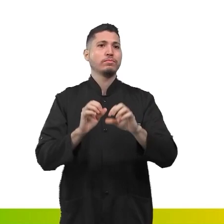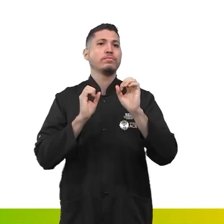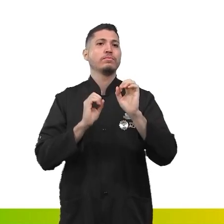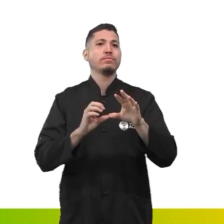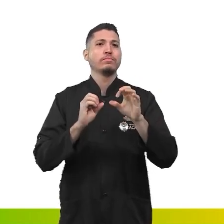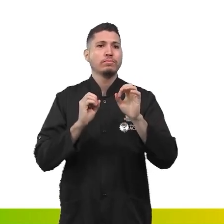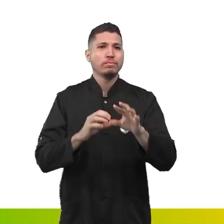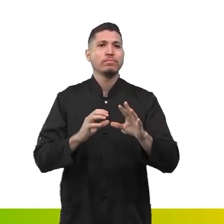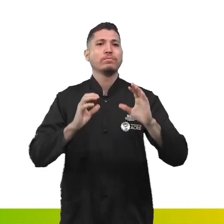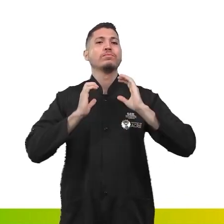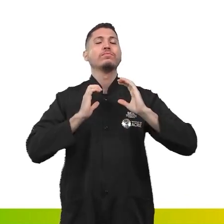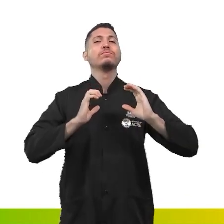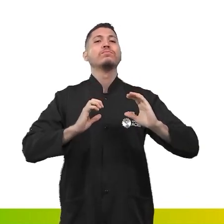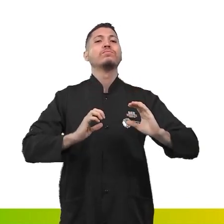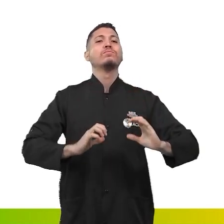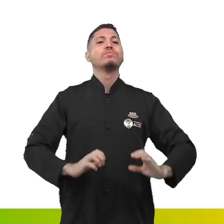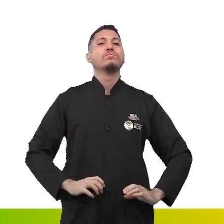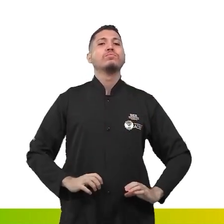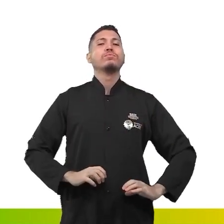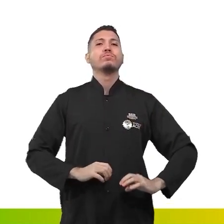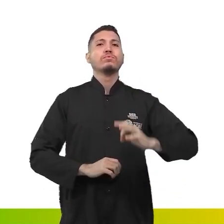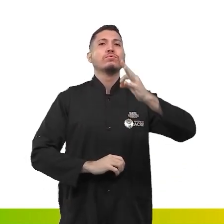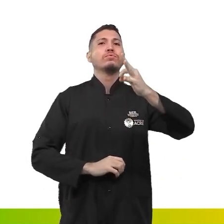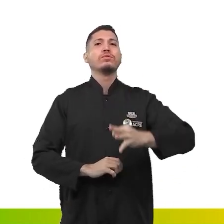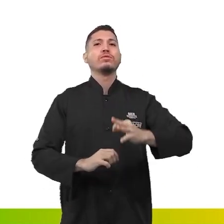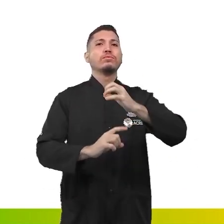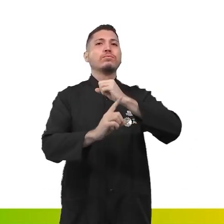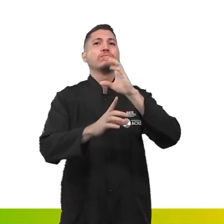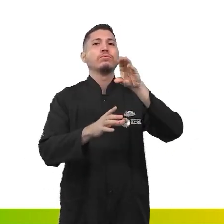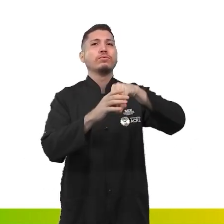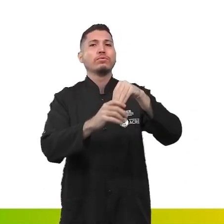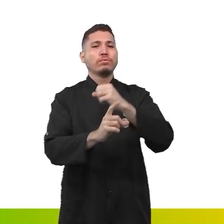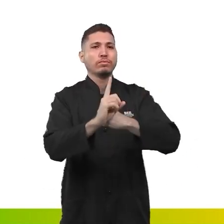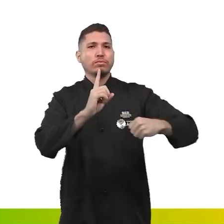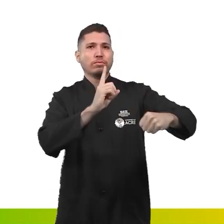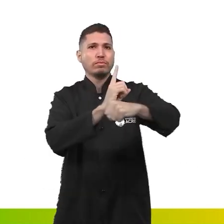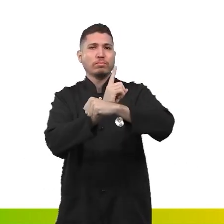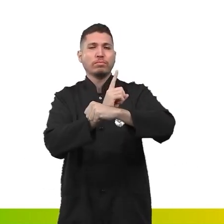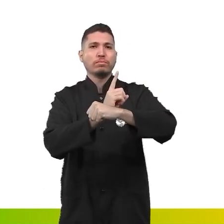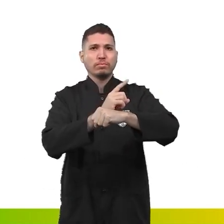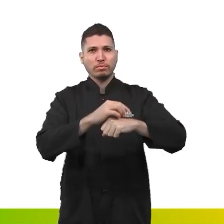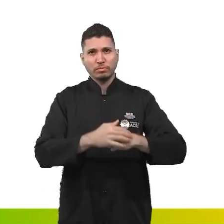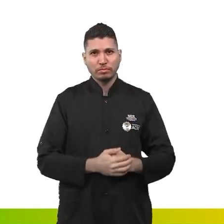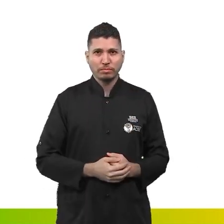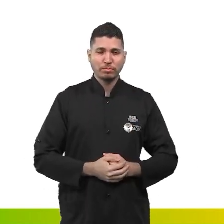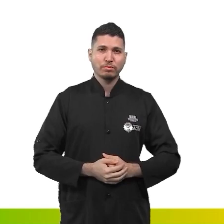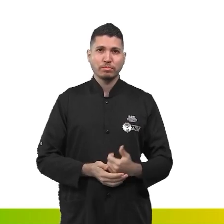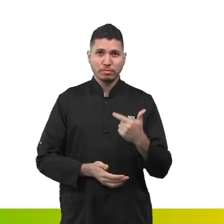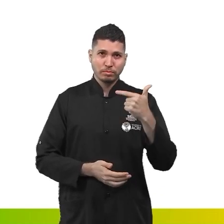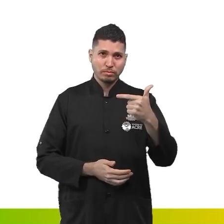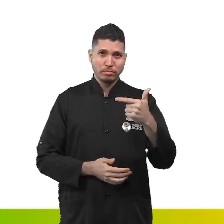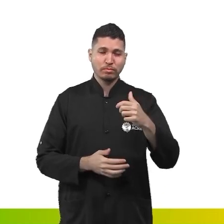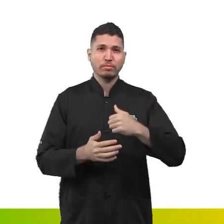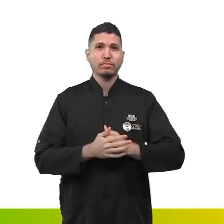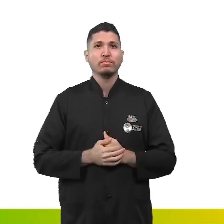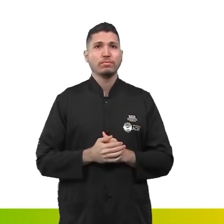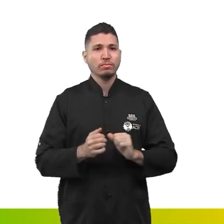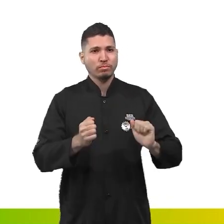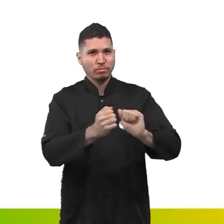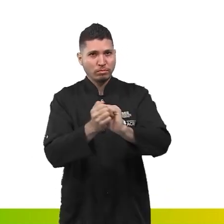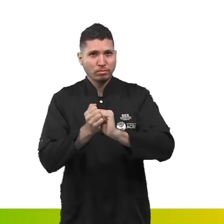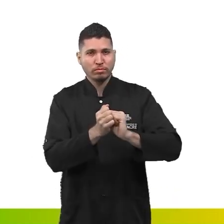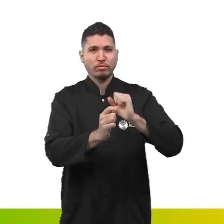comportamento tido como socialmente correto, tornar social. 2. Reunir em sociedade